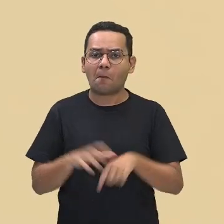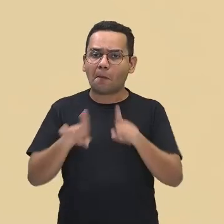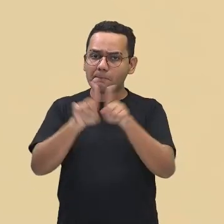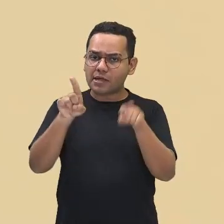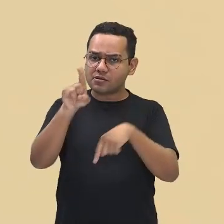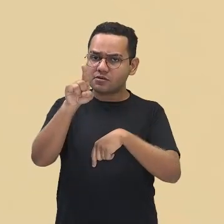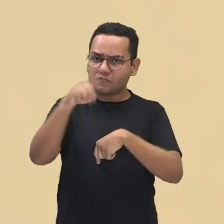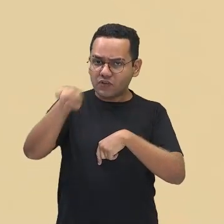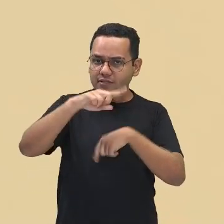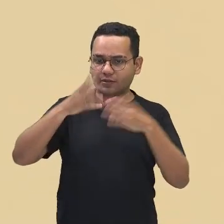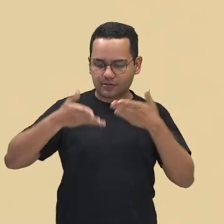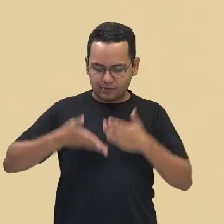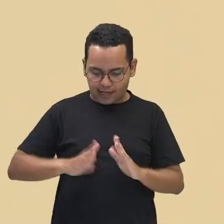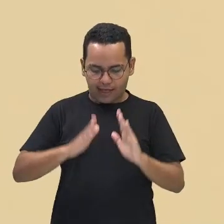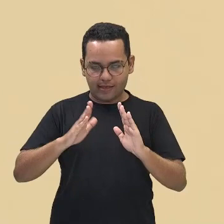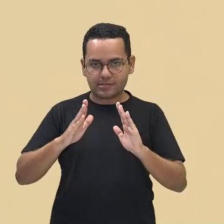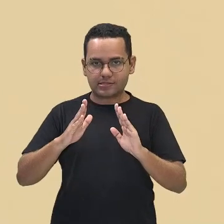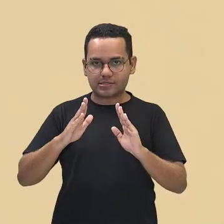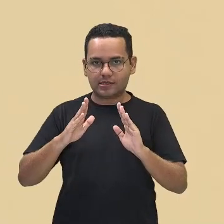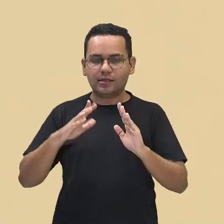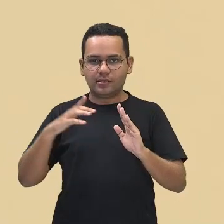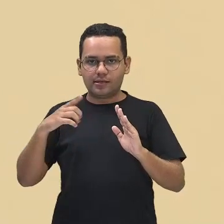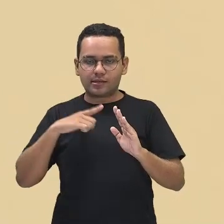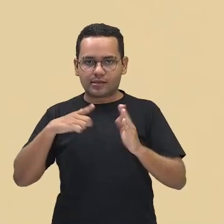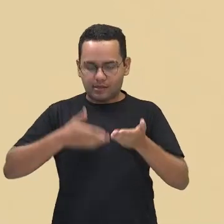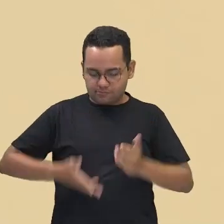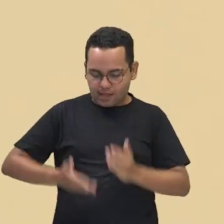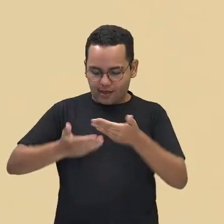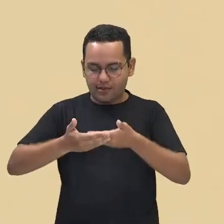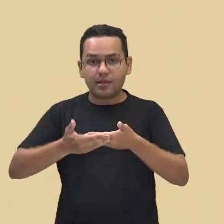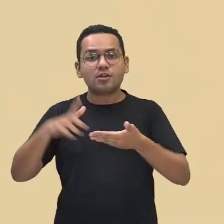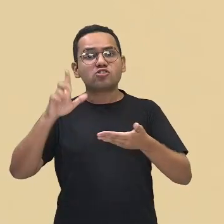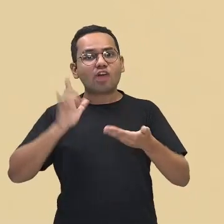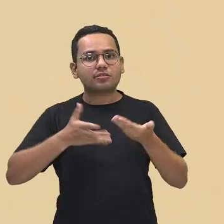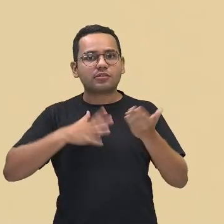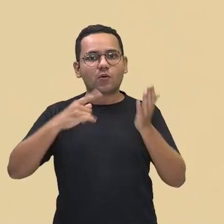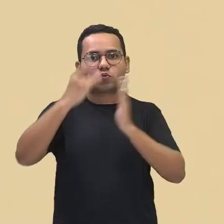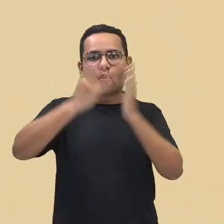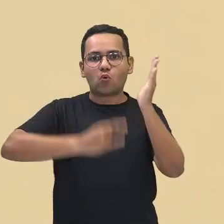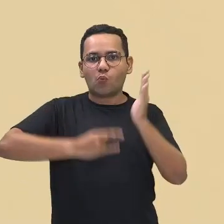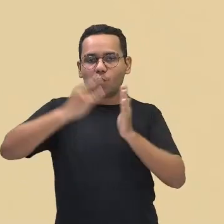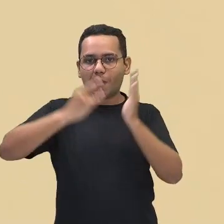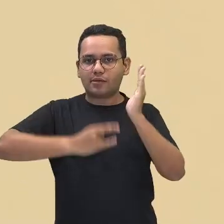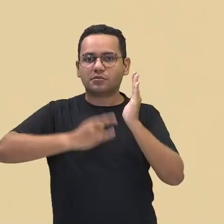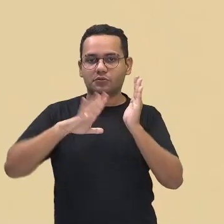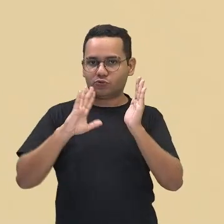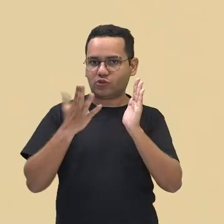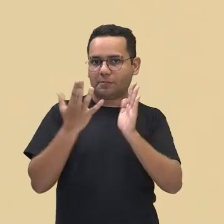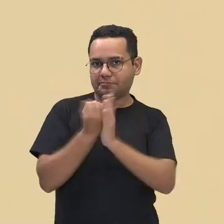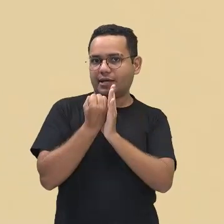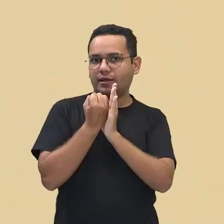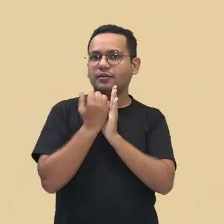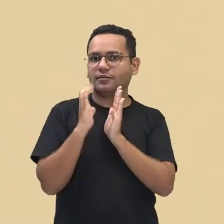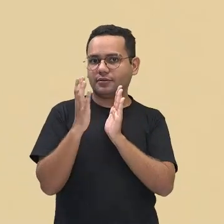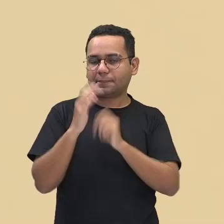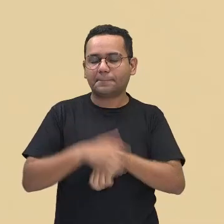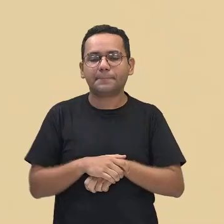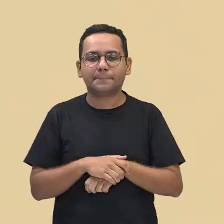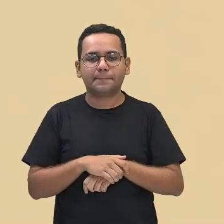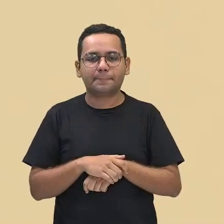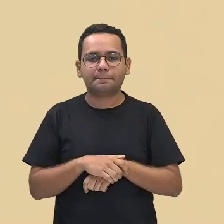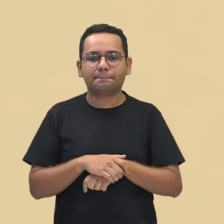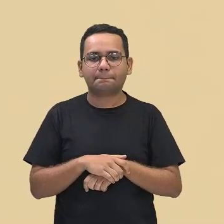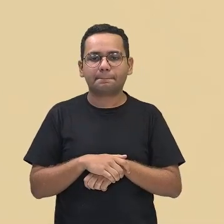já sai do hospital, já sai da maternidade com um documento, com a sua certidão de nascimento, e a partir dela você